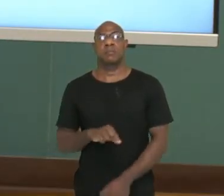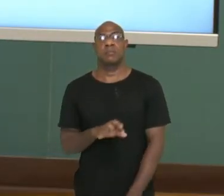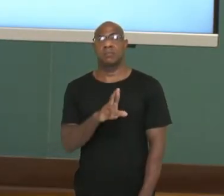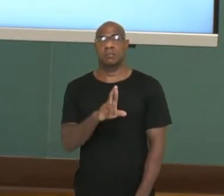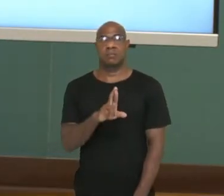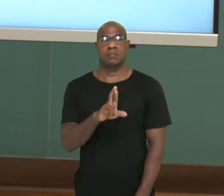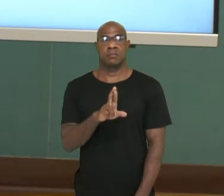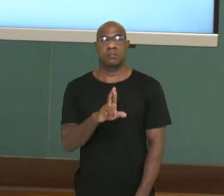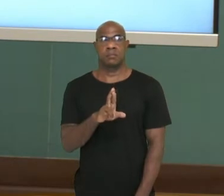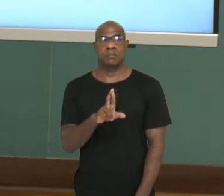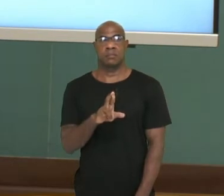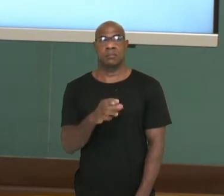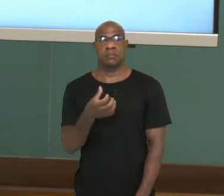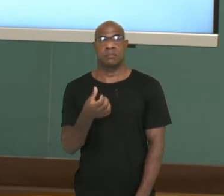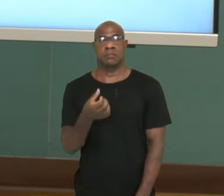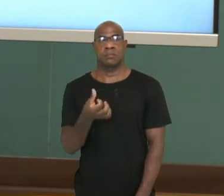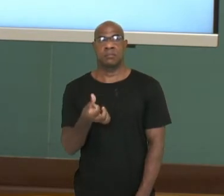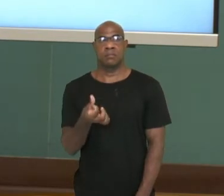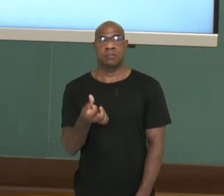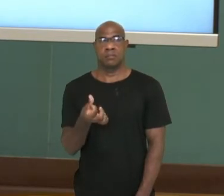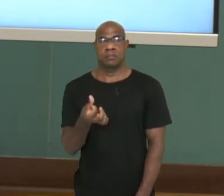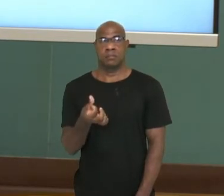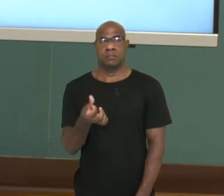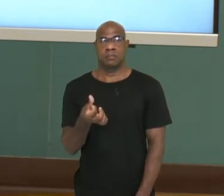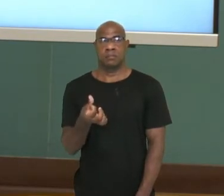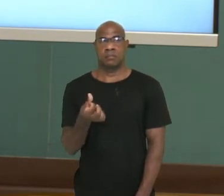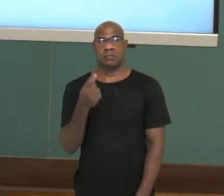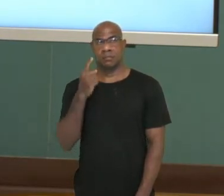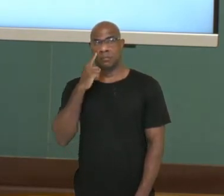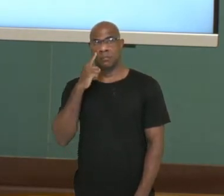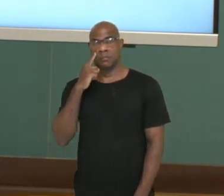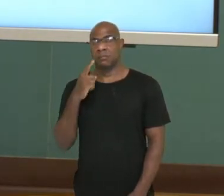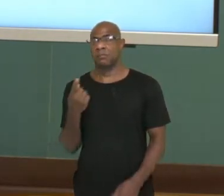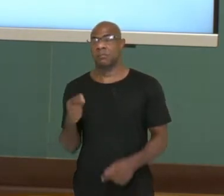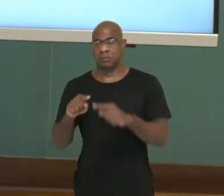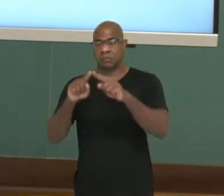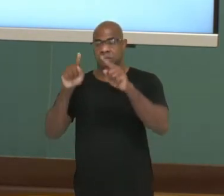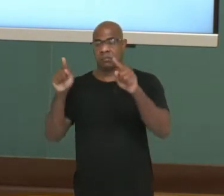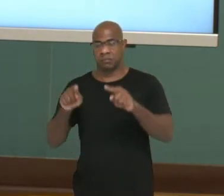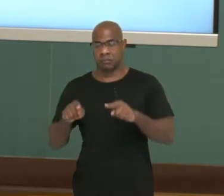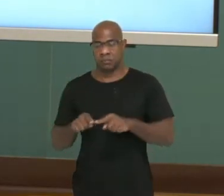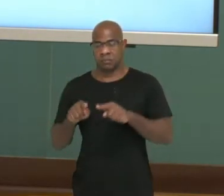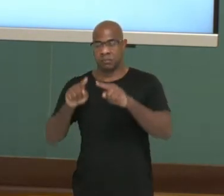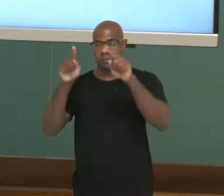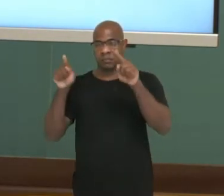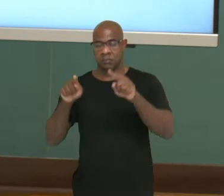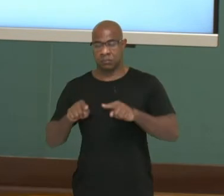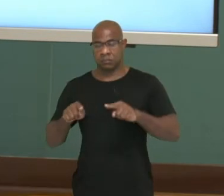ohms. Vamos ligá-los em série e vamos ligá-los a um resistor de 3 ohms. Está aqui o resistor externo de 3